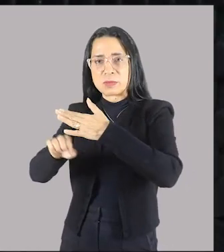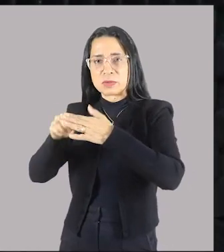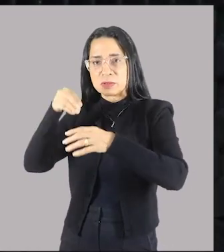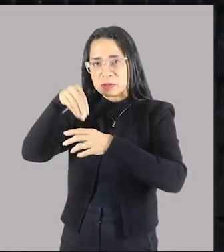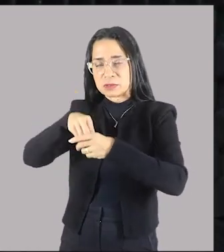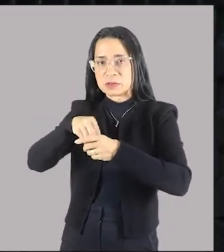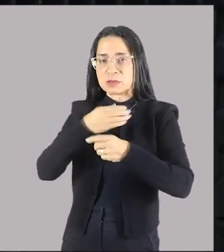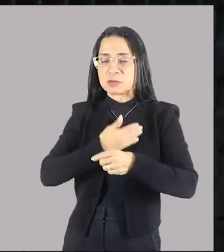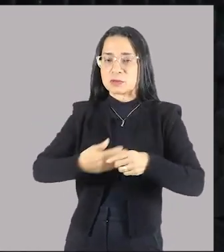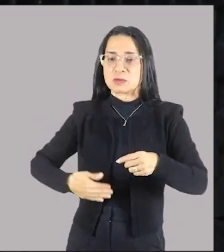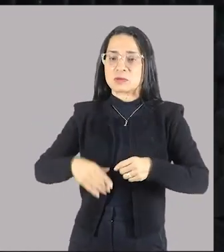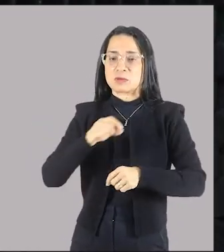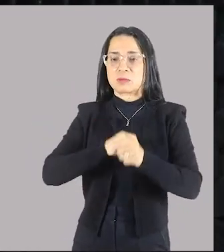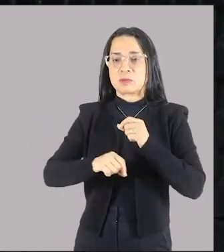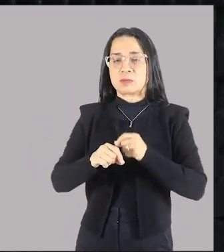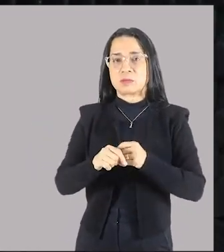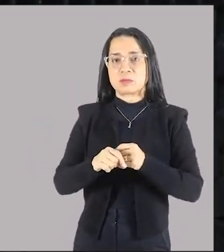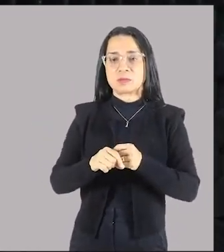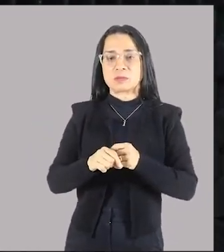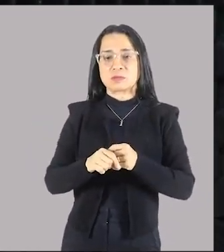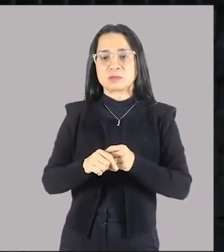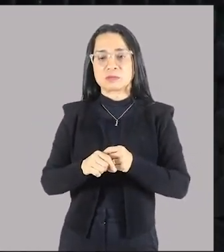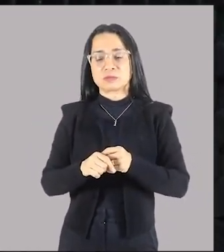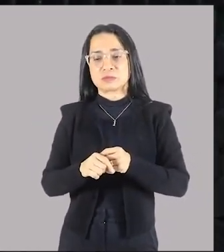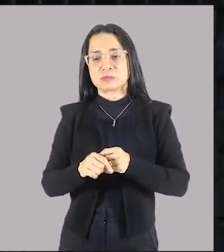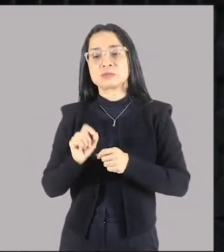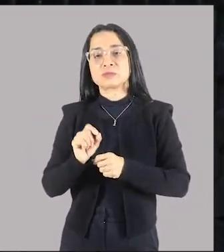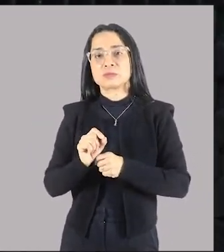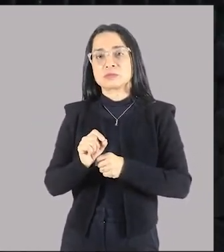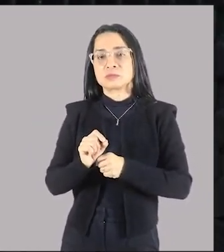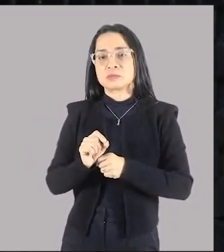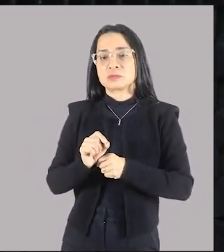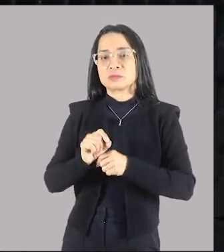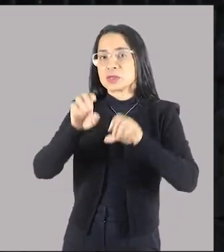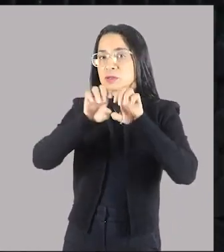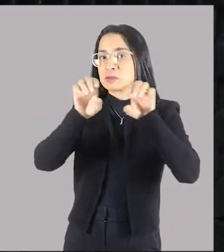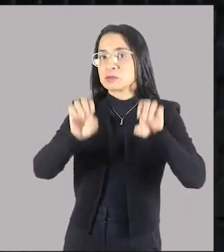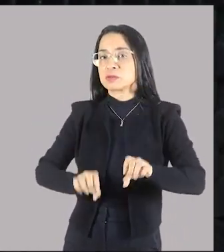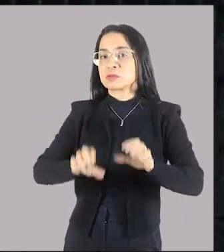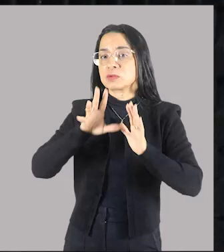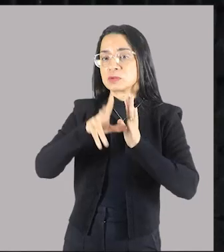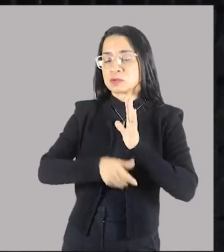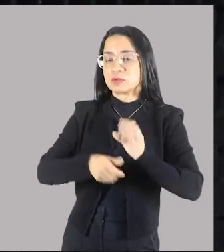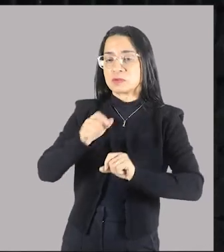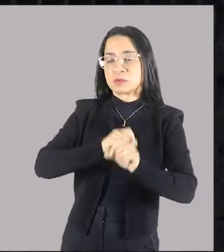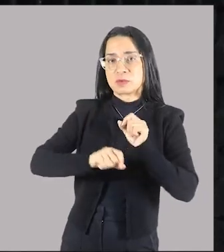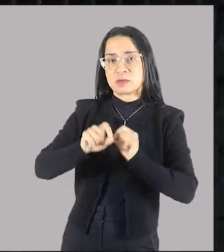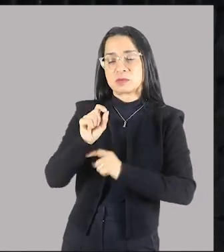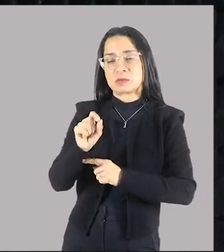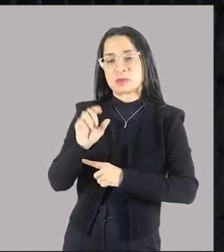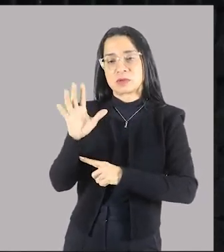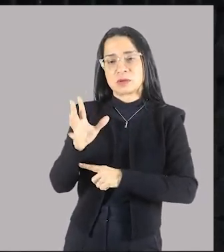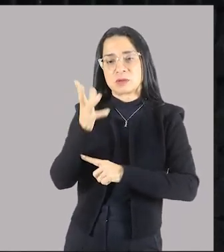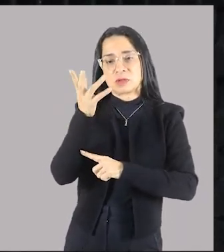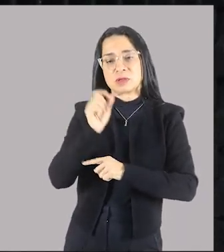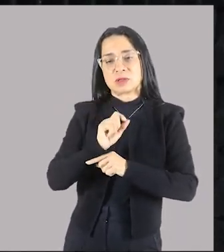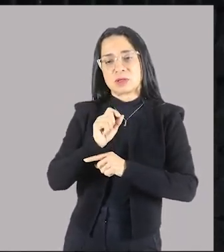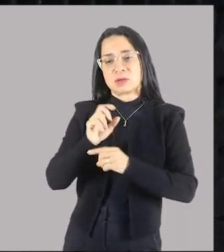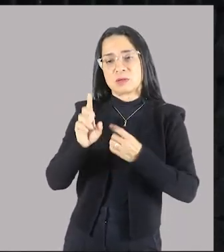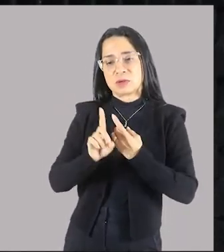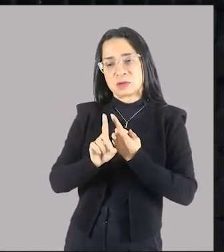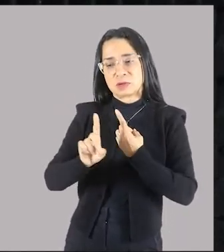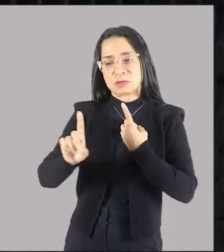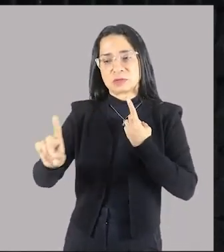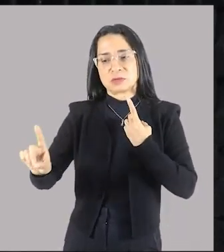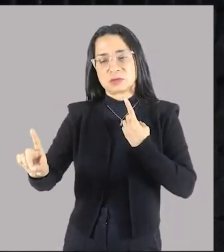vantagem. Então, esse esquema de corrupção, o que acabou levando, até pelo distanciamento de Collor do Congresso,